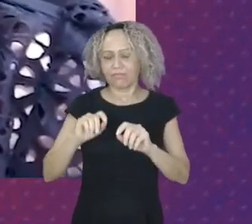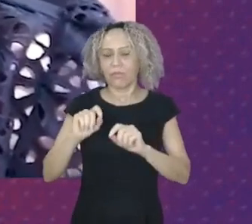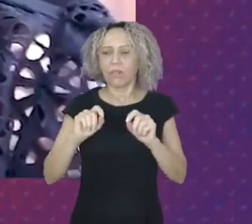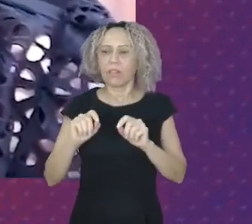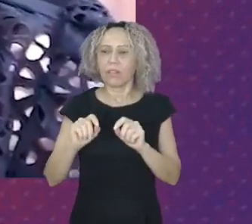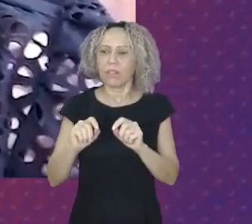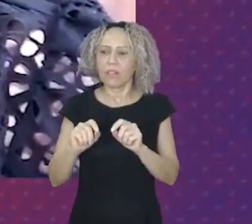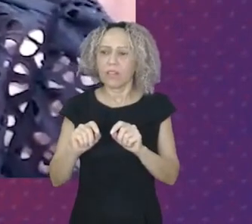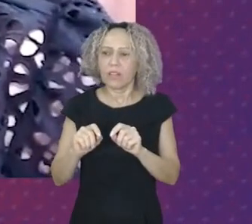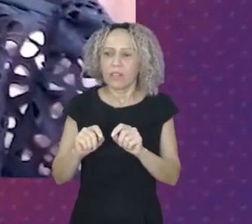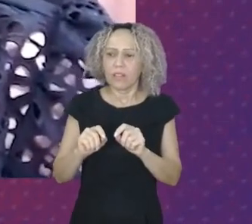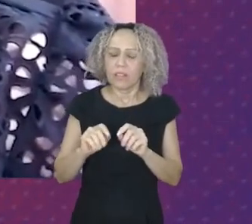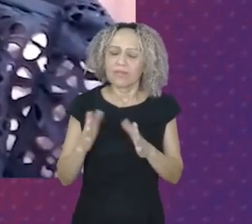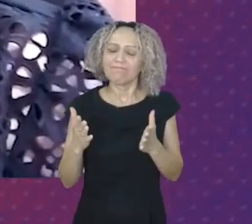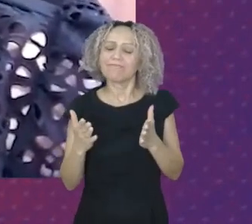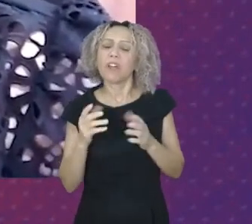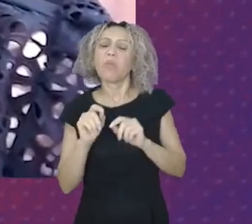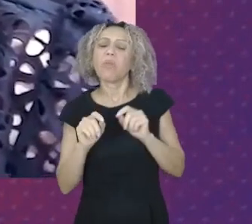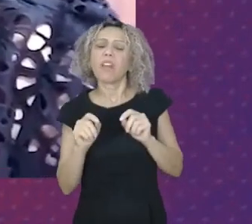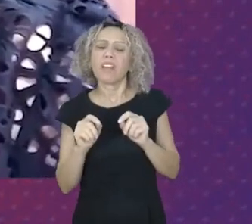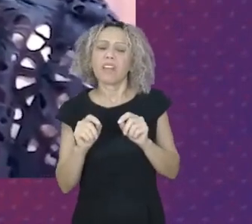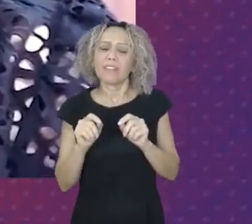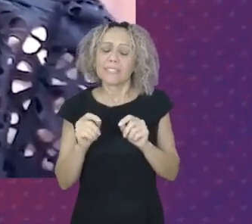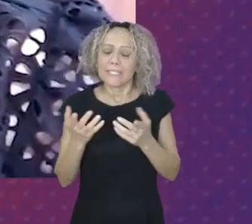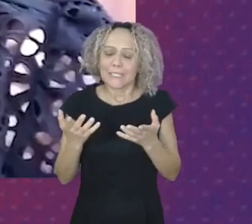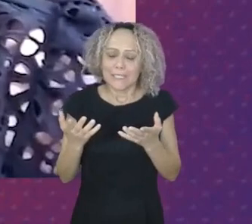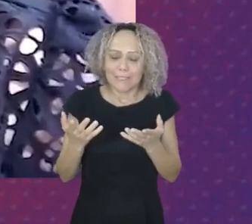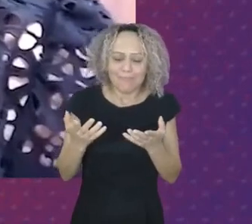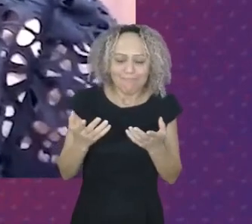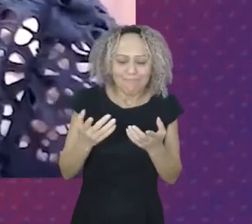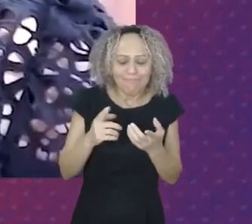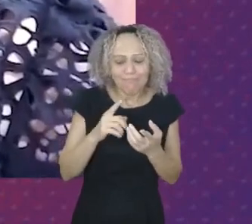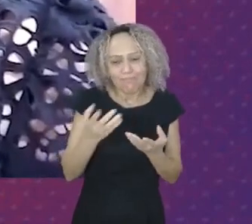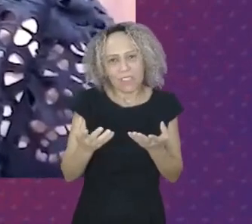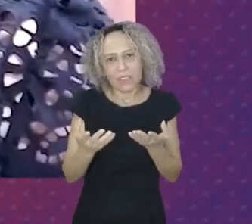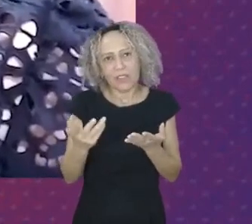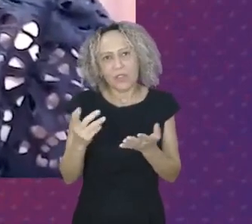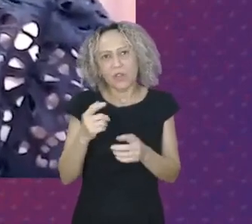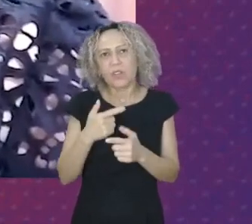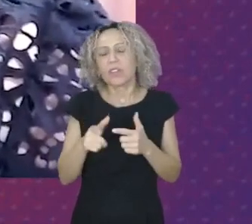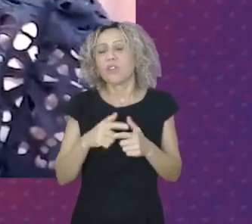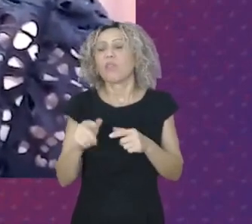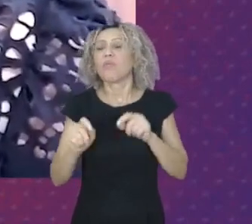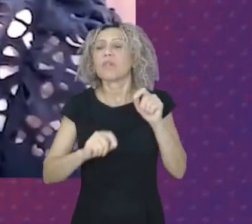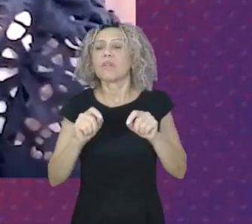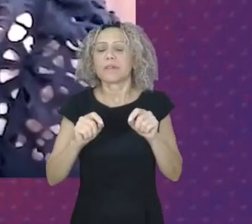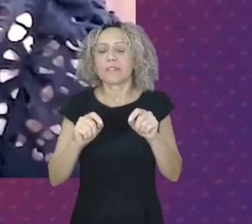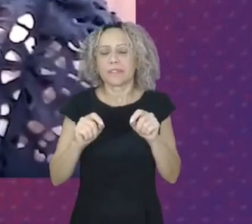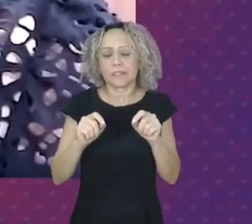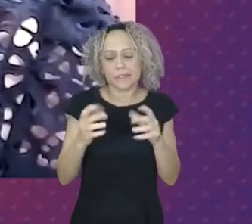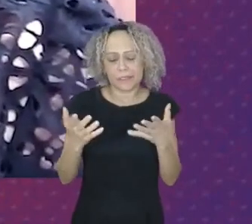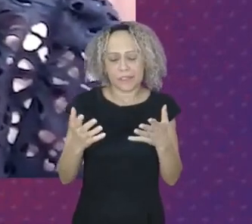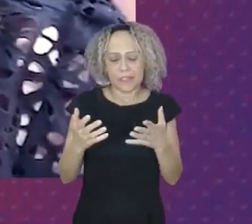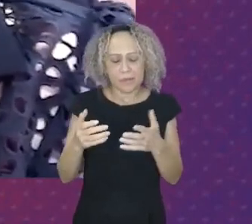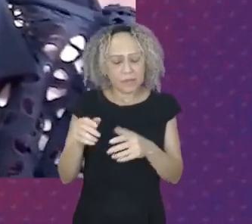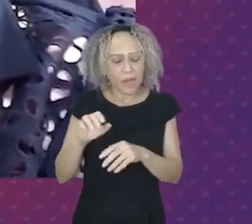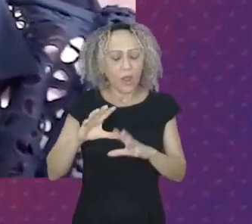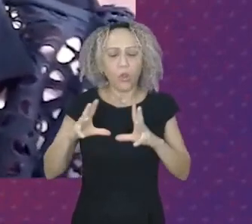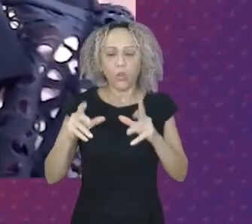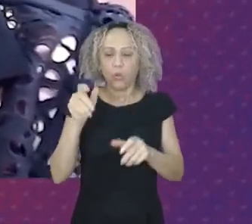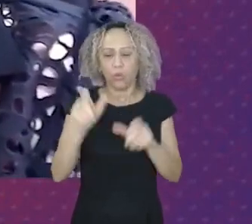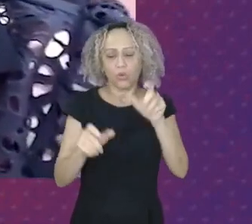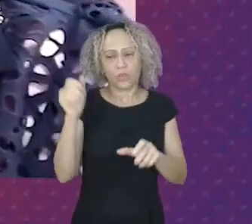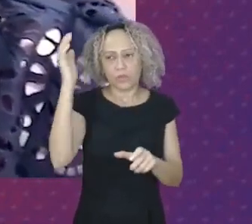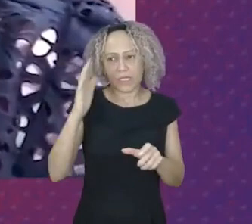consequências gravíssimas para toda a população brasileira. Inclusive a questão da precarização do trabalho,